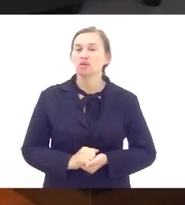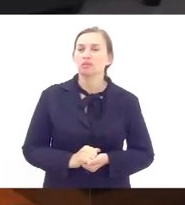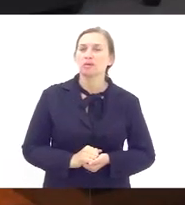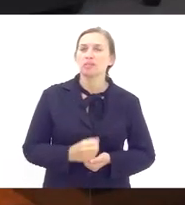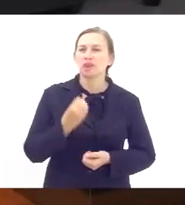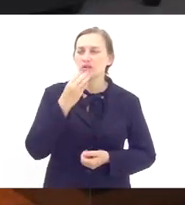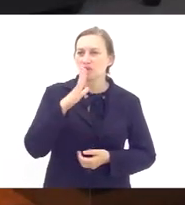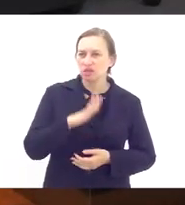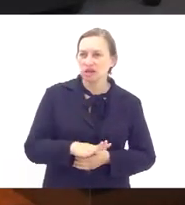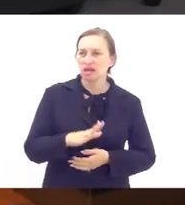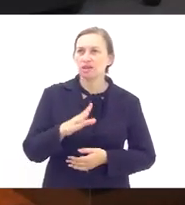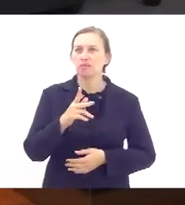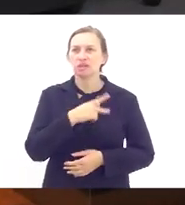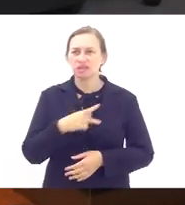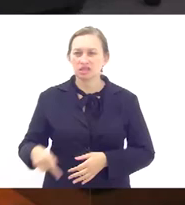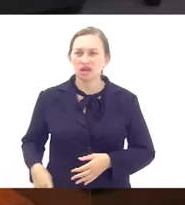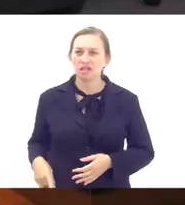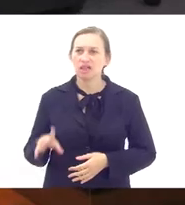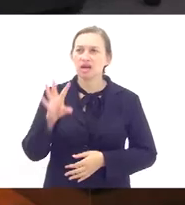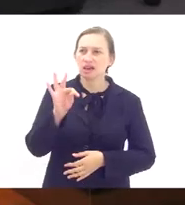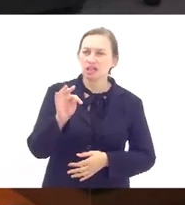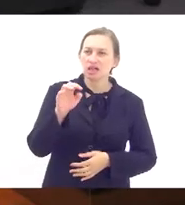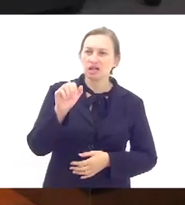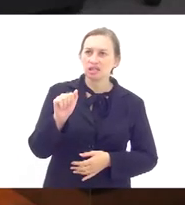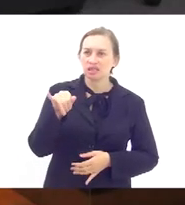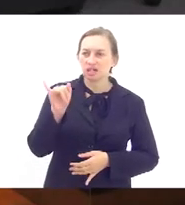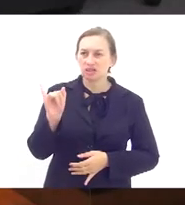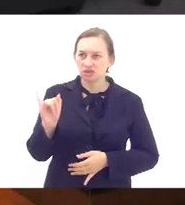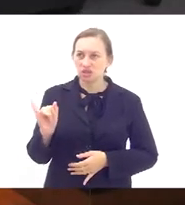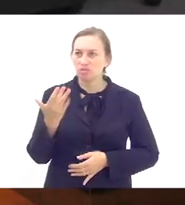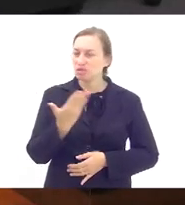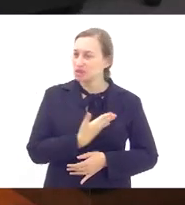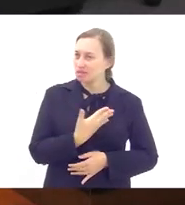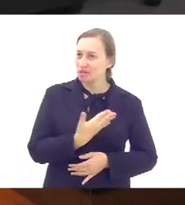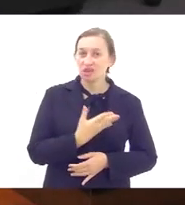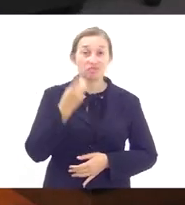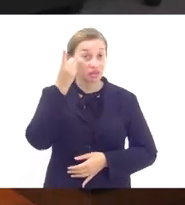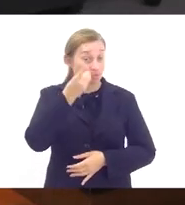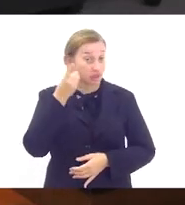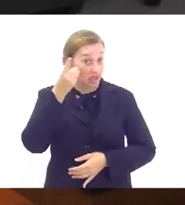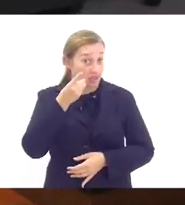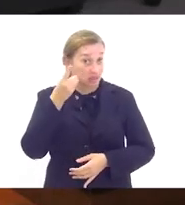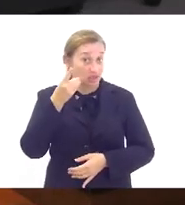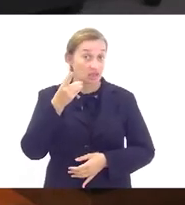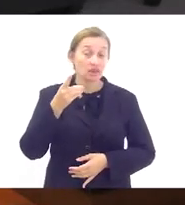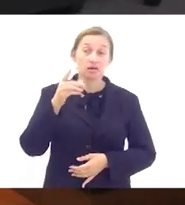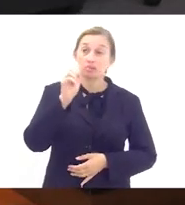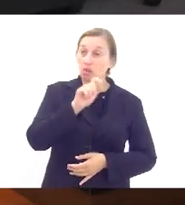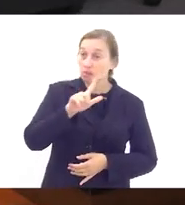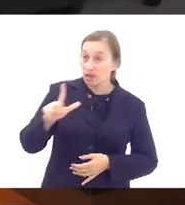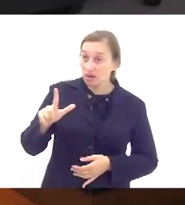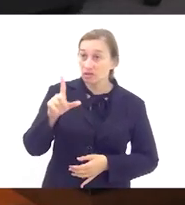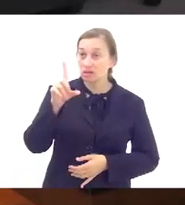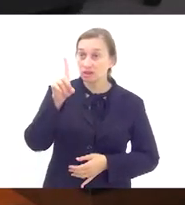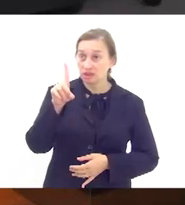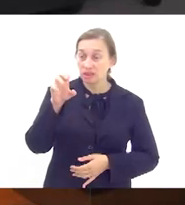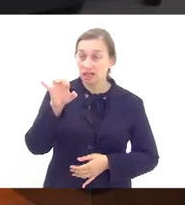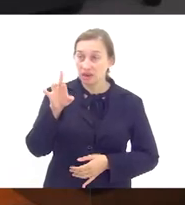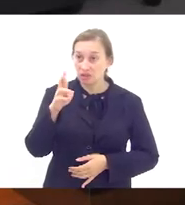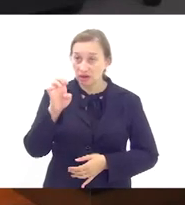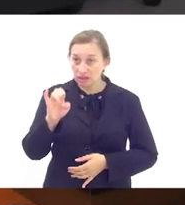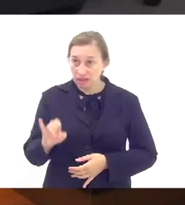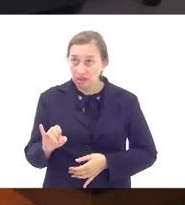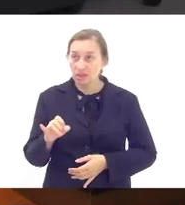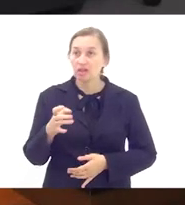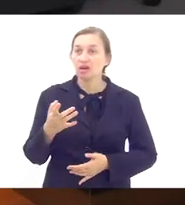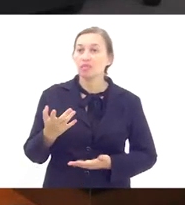presidente Tandi. Meus amigos deputados Delaroli, Felipe Paubel,